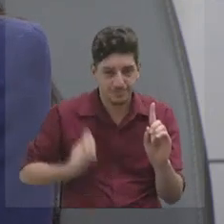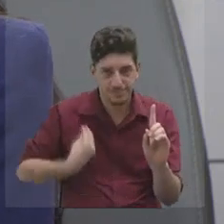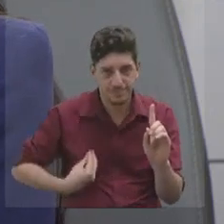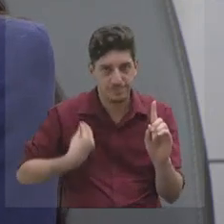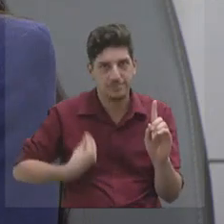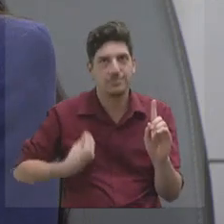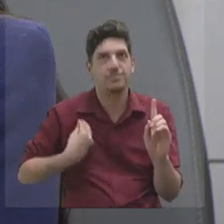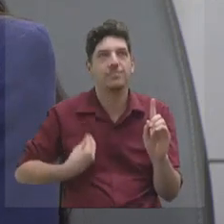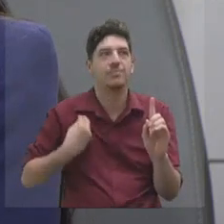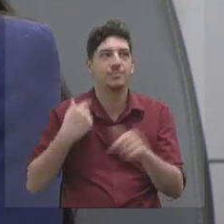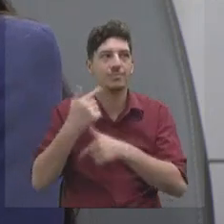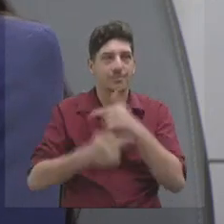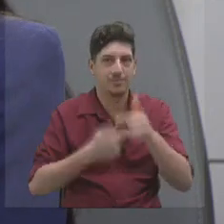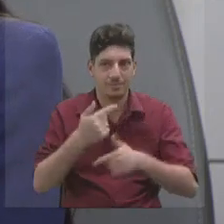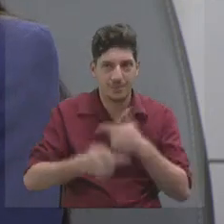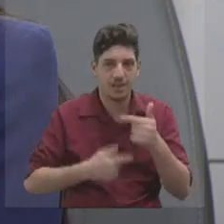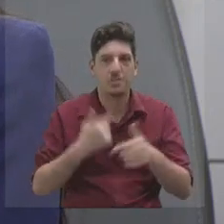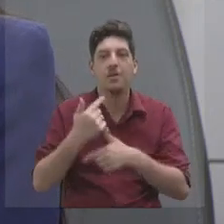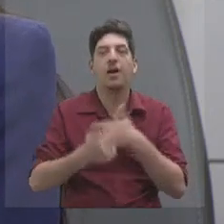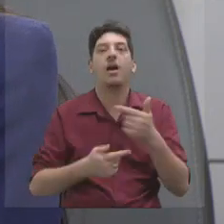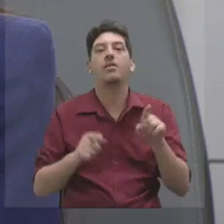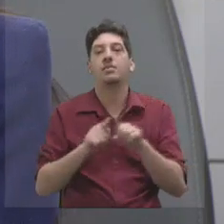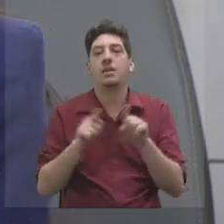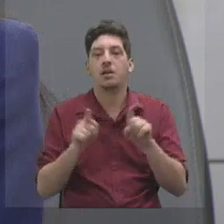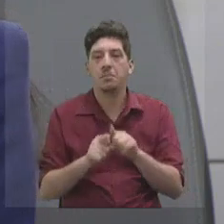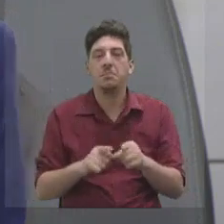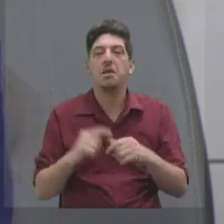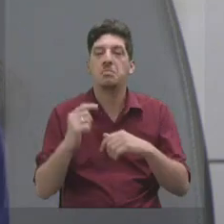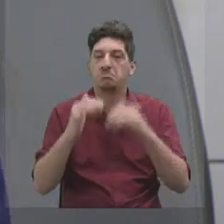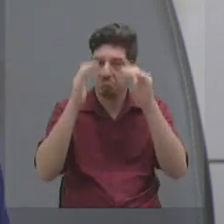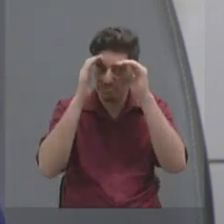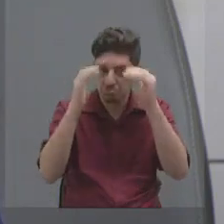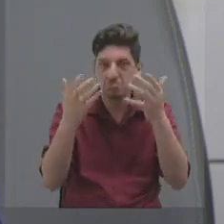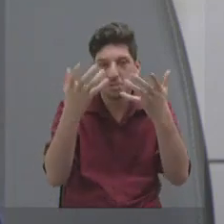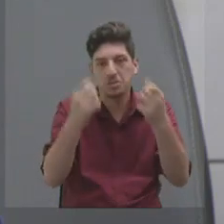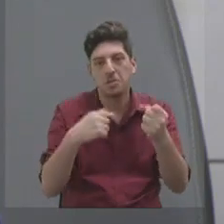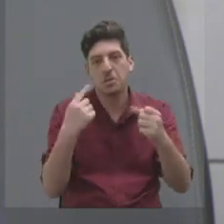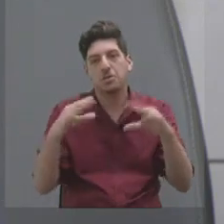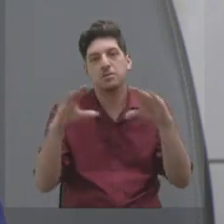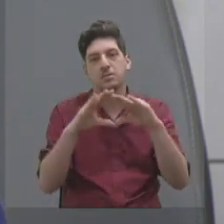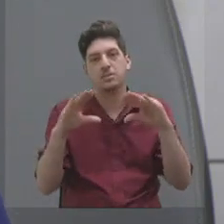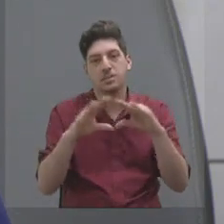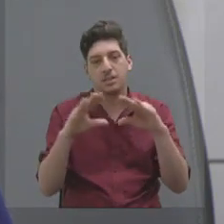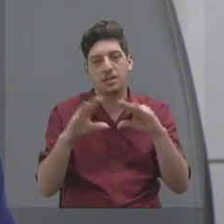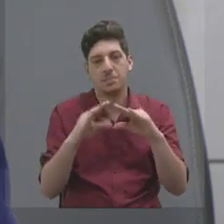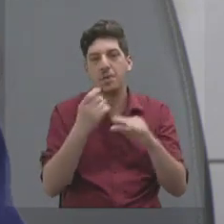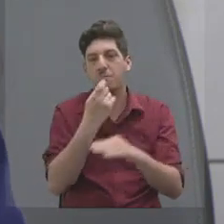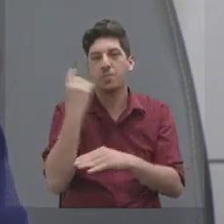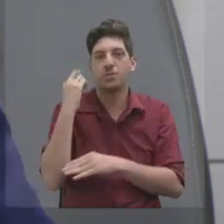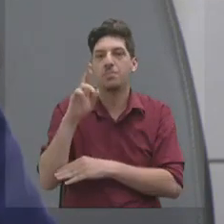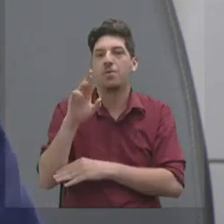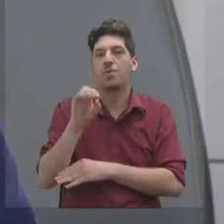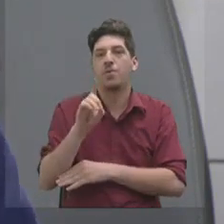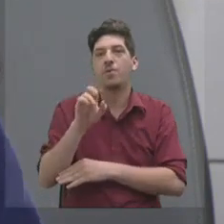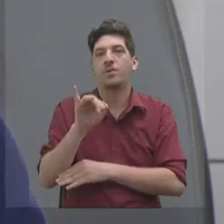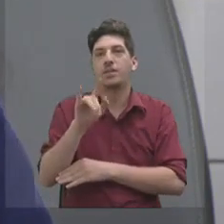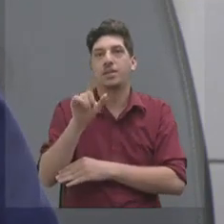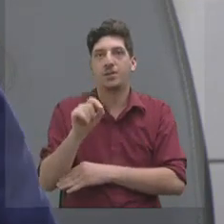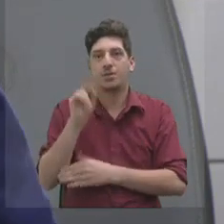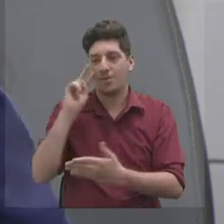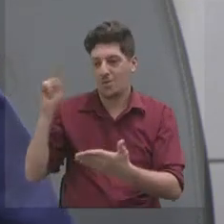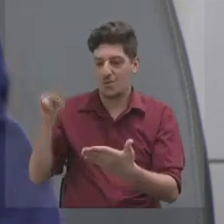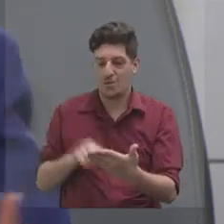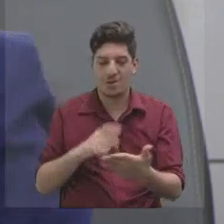todo esse trabalho essa tristeza essa solicitude E nos receber agora a pouco Rodrigo bateu aqui o olho nas minhas anotações